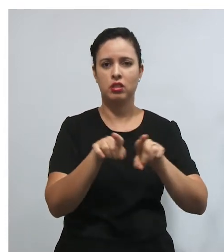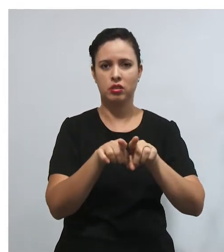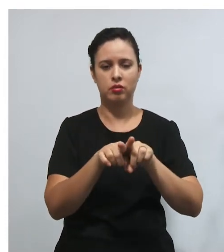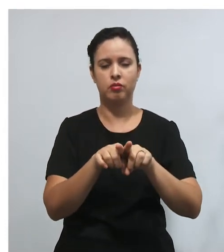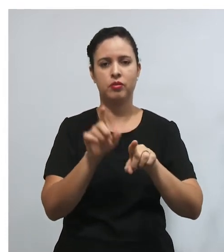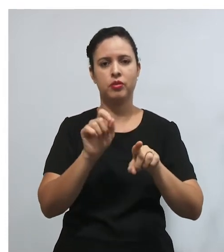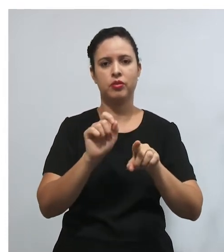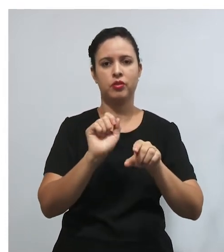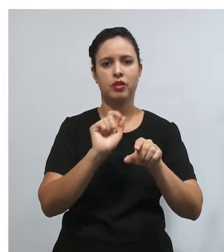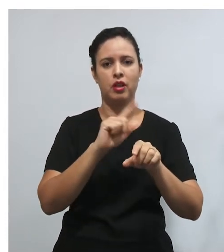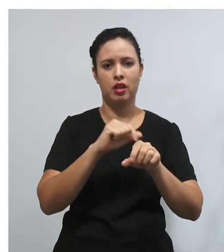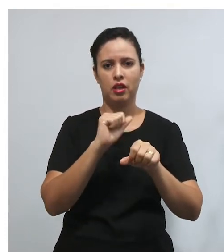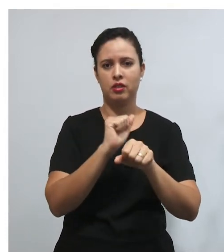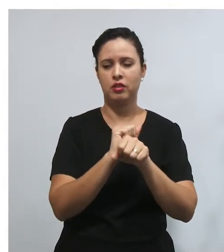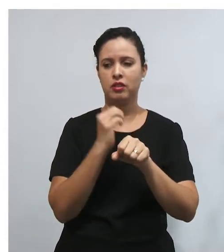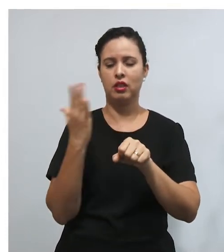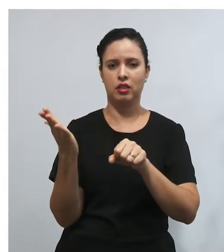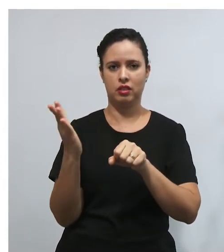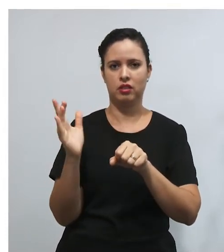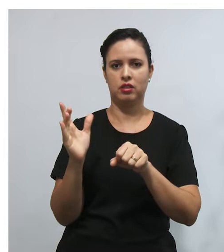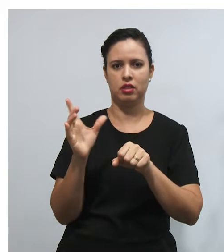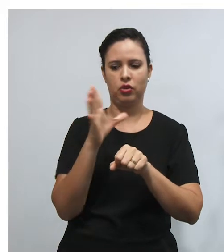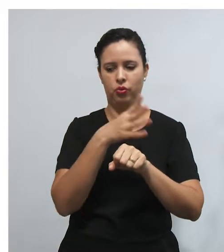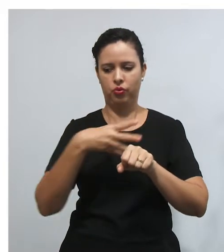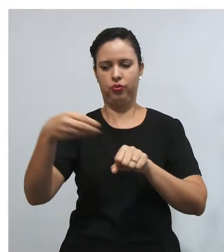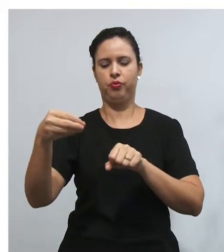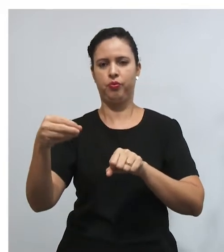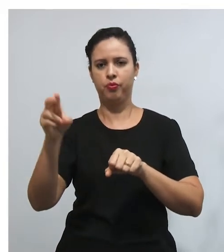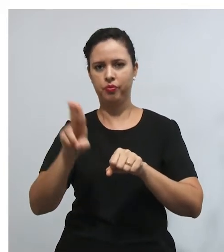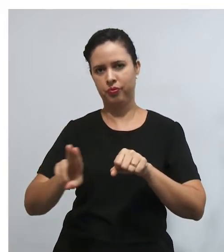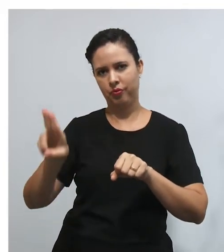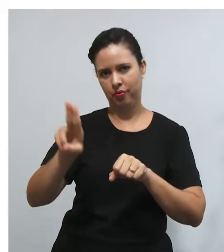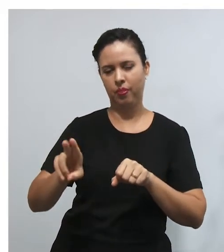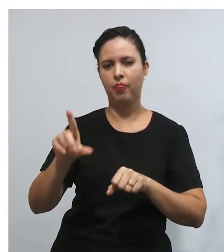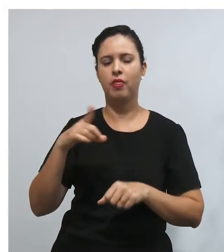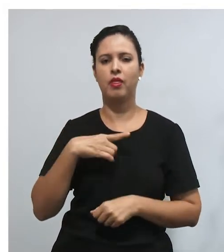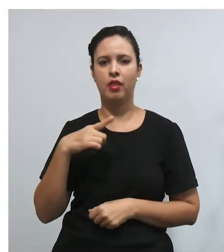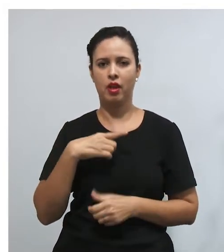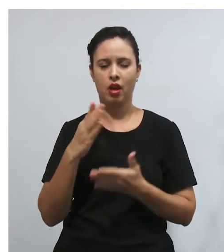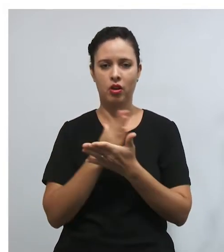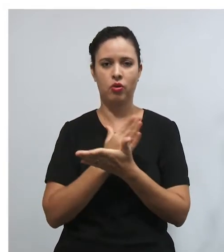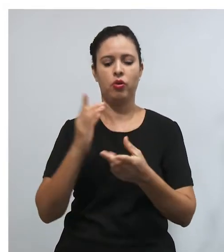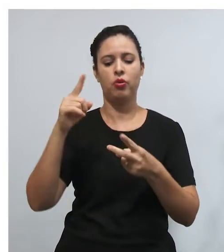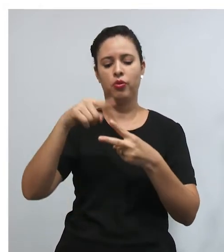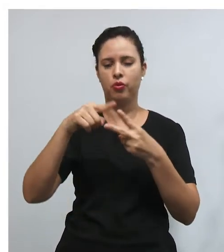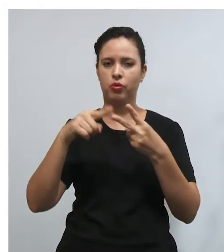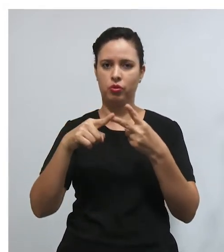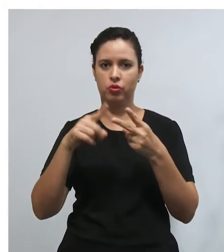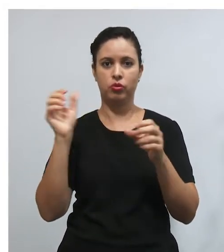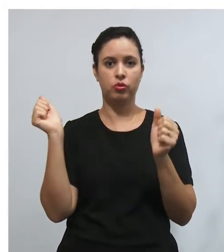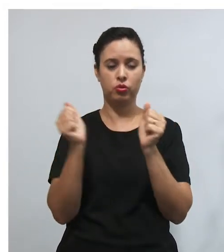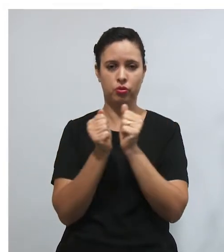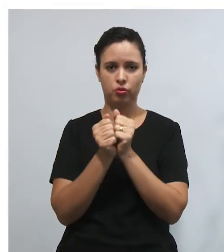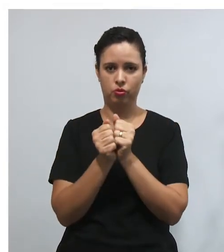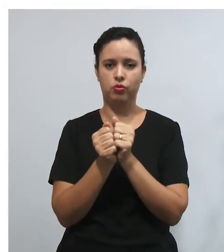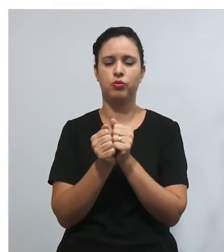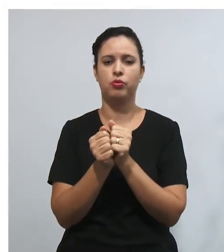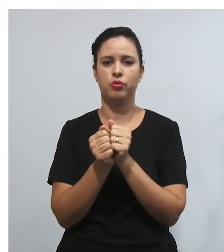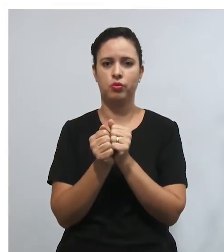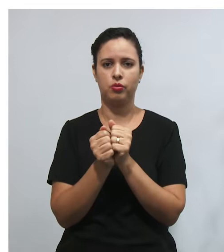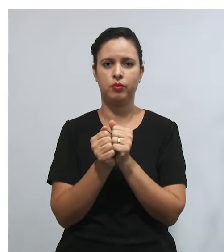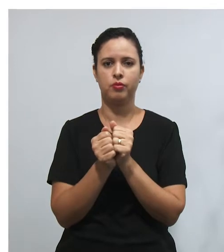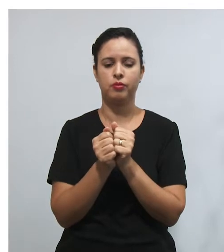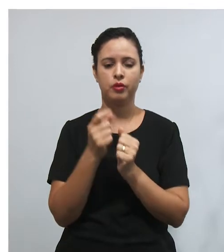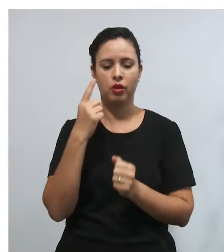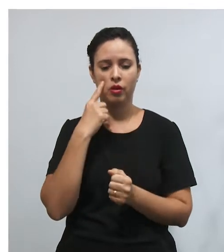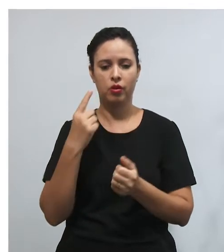entrada como de saída. São dispositivos que acumulam, aqui, acumulam as duas funções anteriores, de